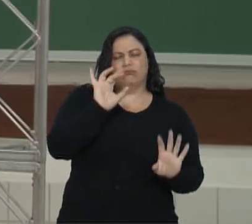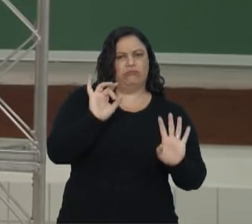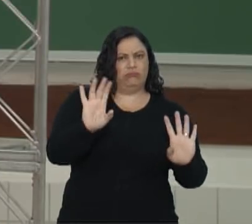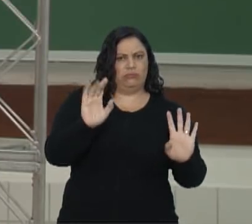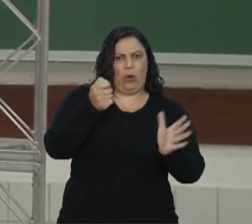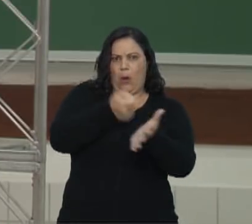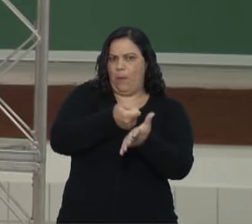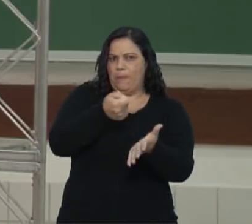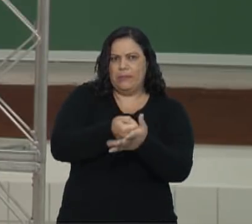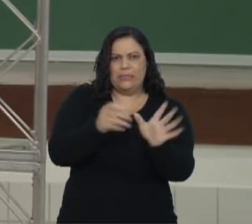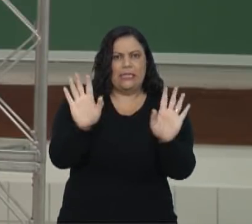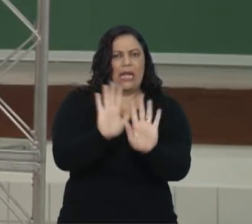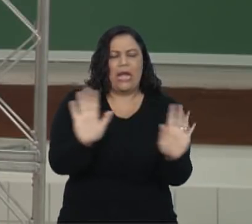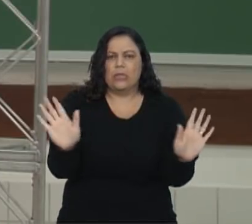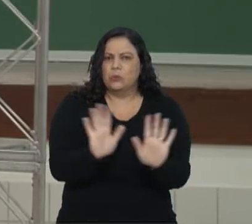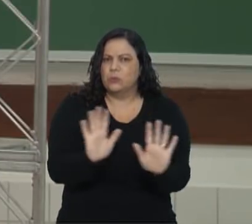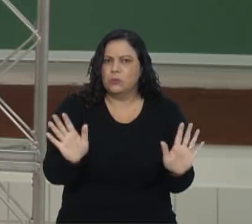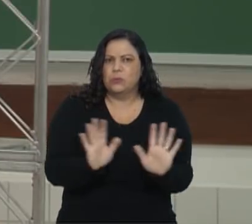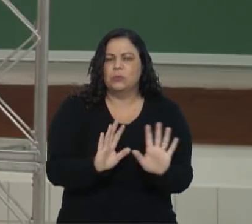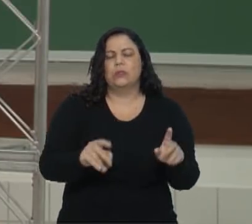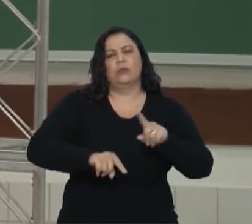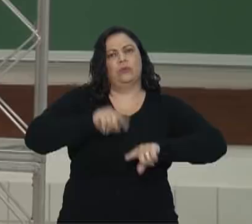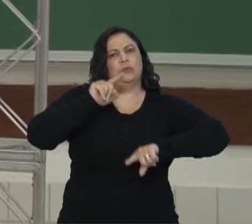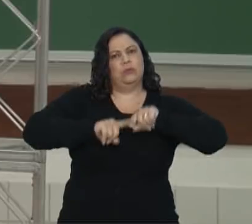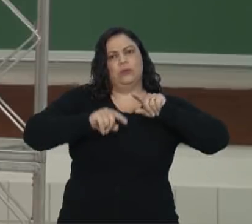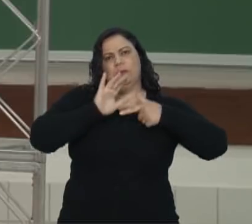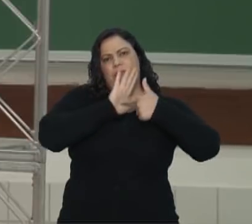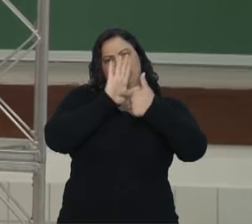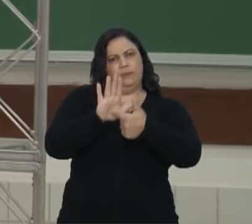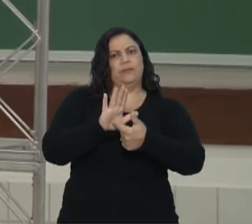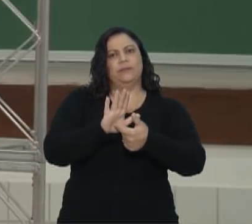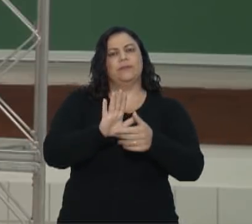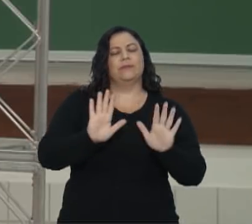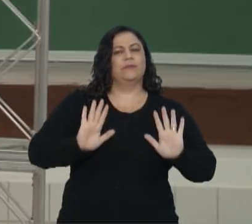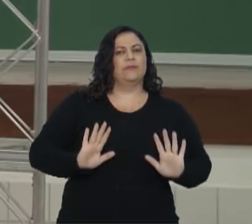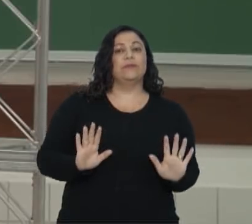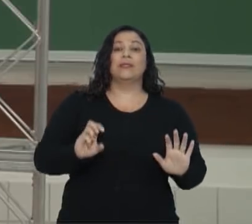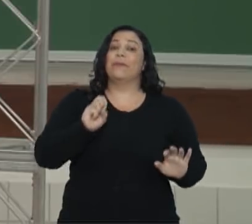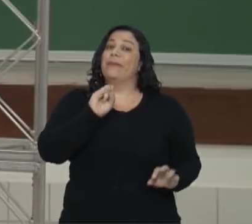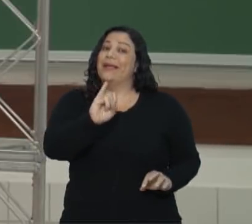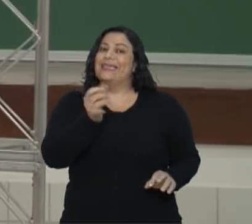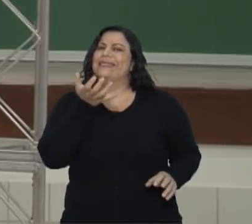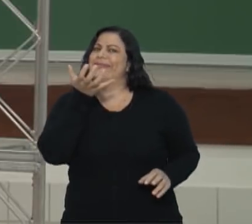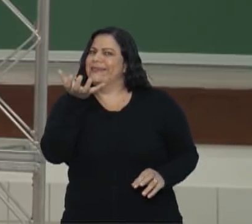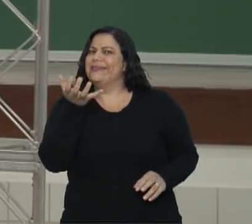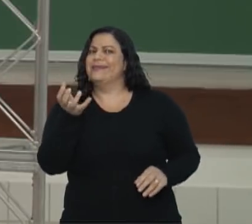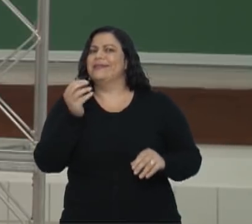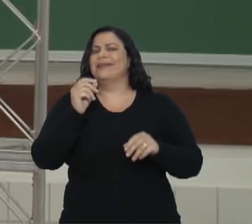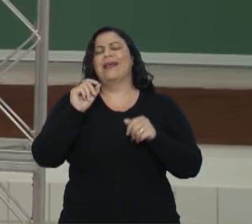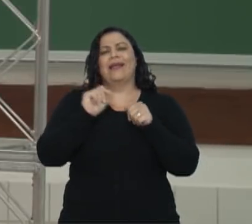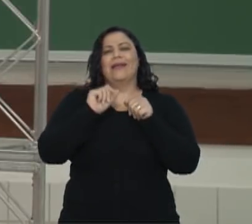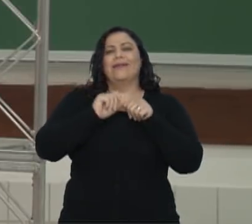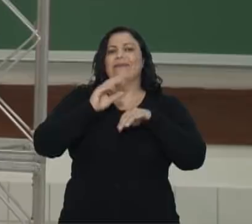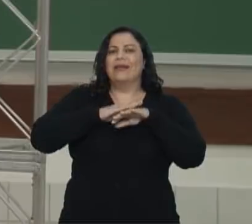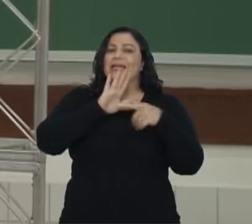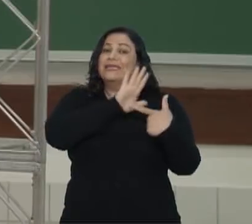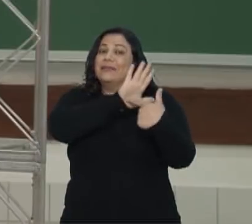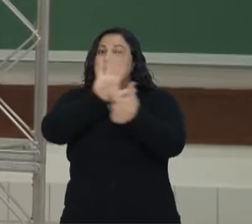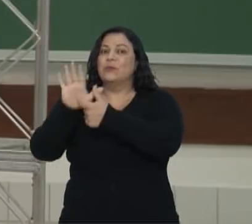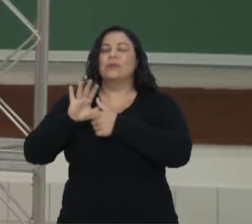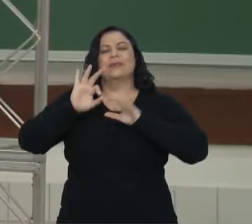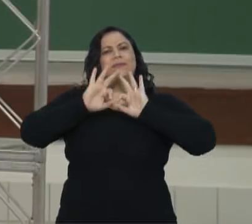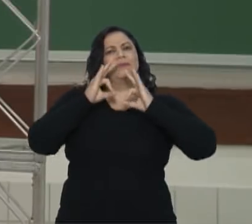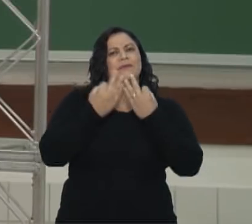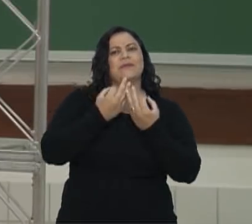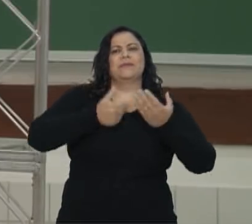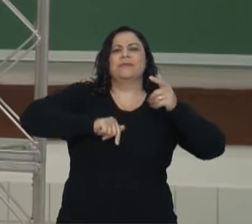a realizar essa atividade com esses materiais que eu apresento para vocês. Mas se quiser, faça, mostre para a família, trabalhem